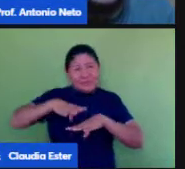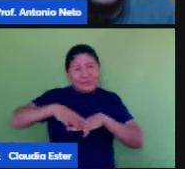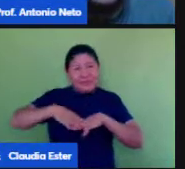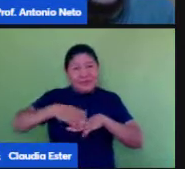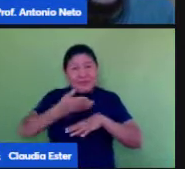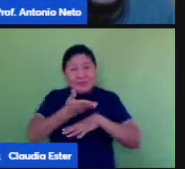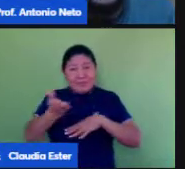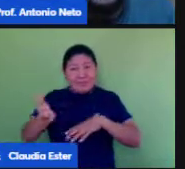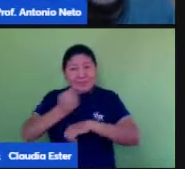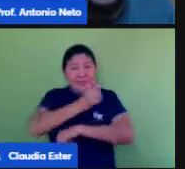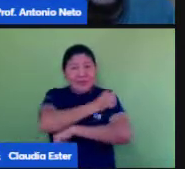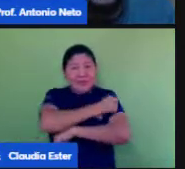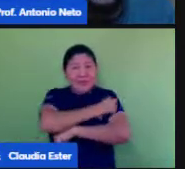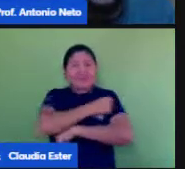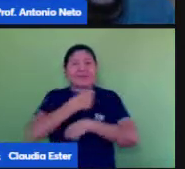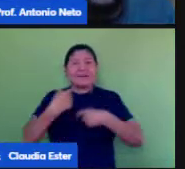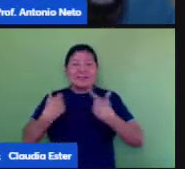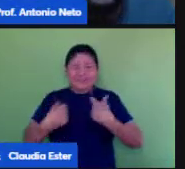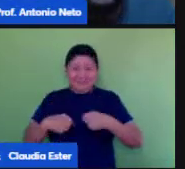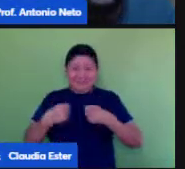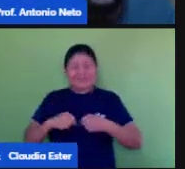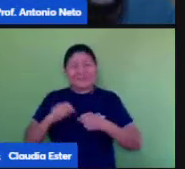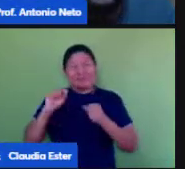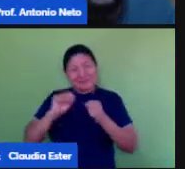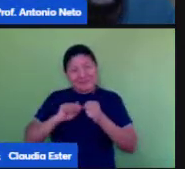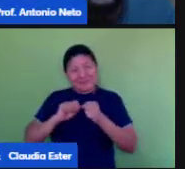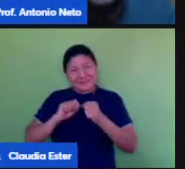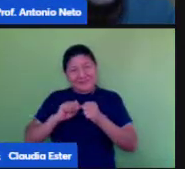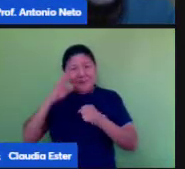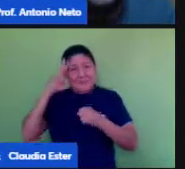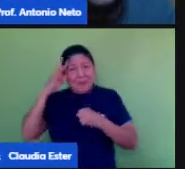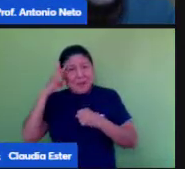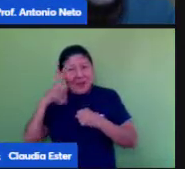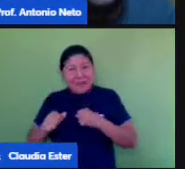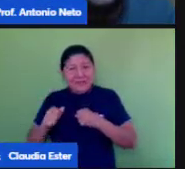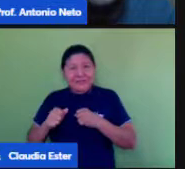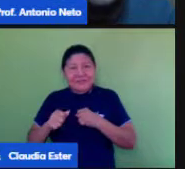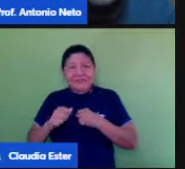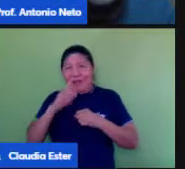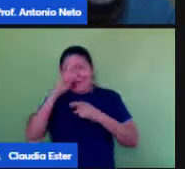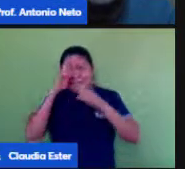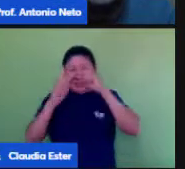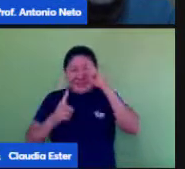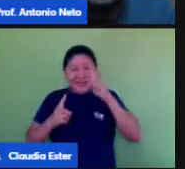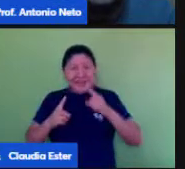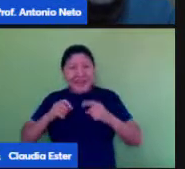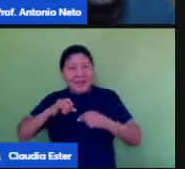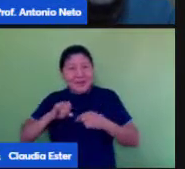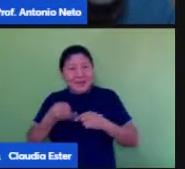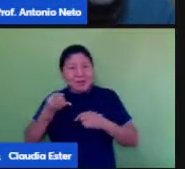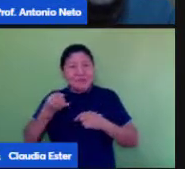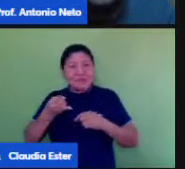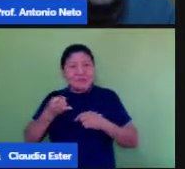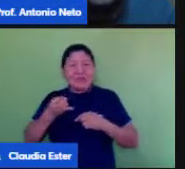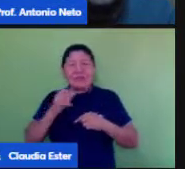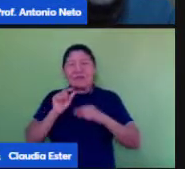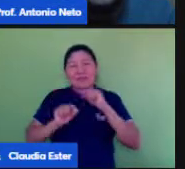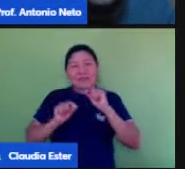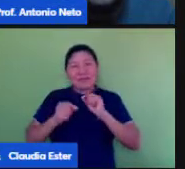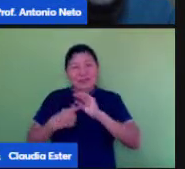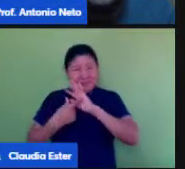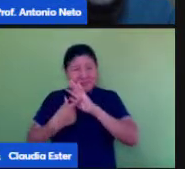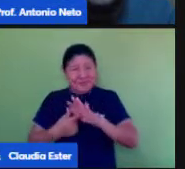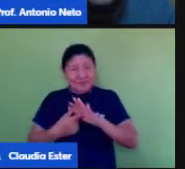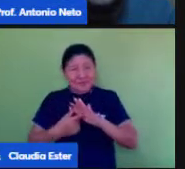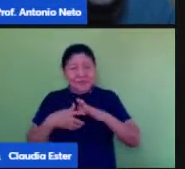desenvolver. Então, a ideia trabalhada em se trabalhar com esse livro é relacionando a sequência didática de